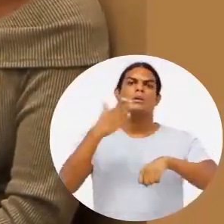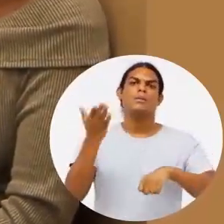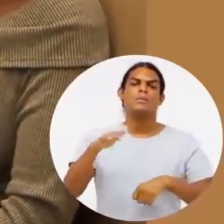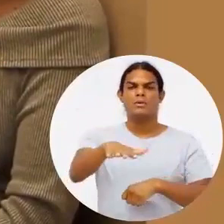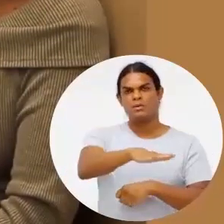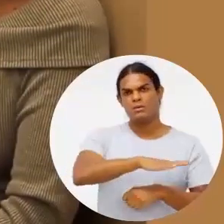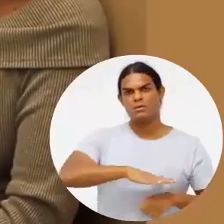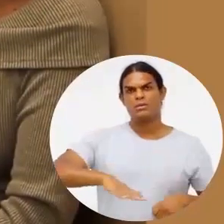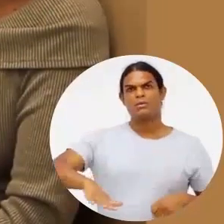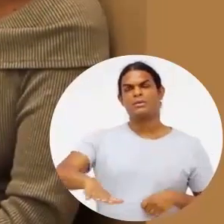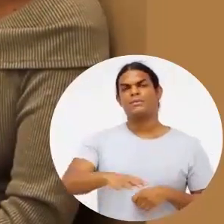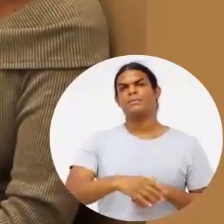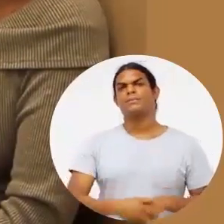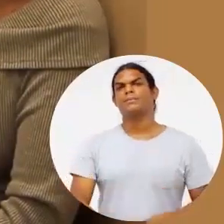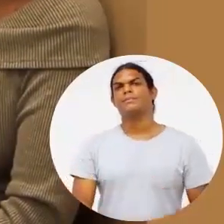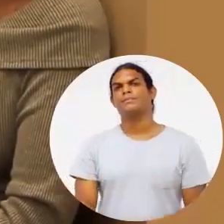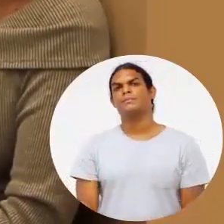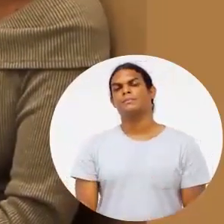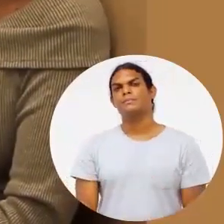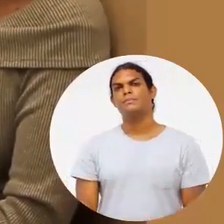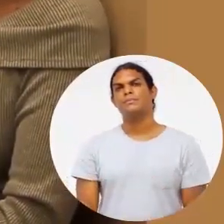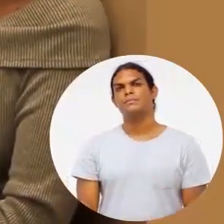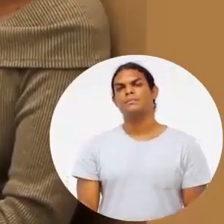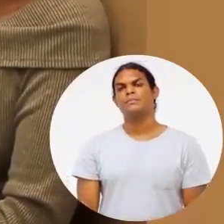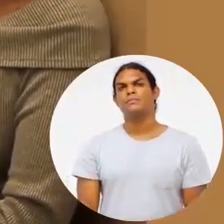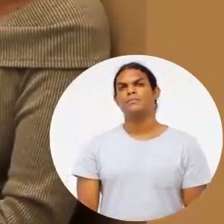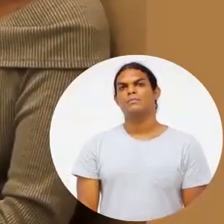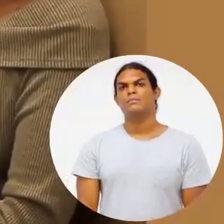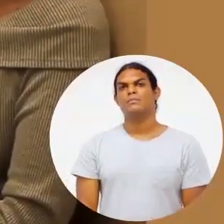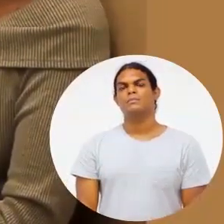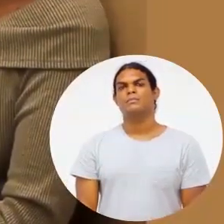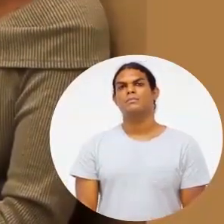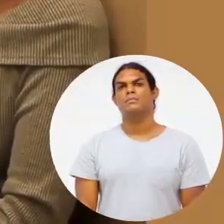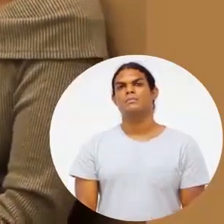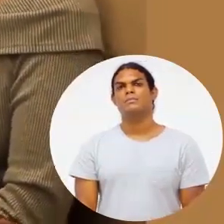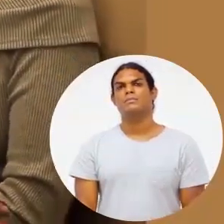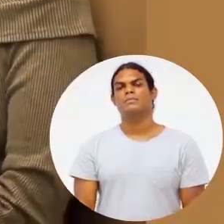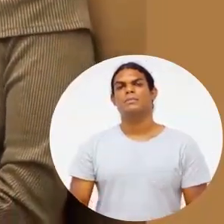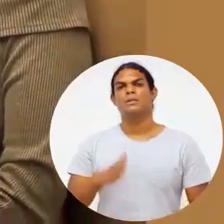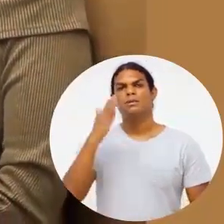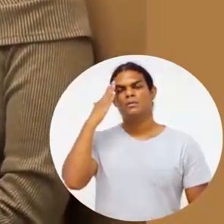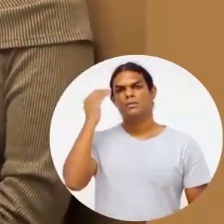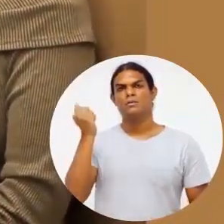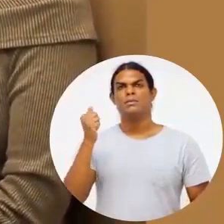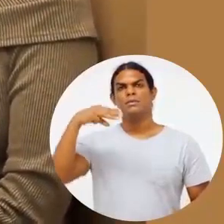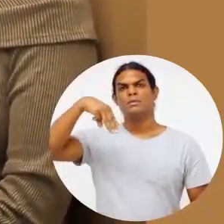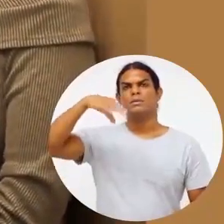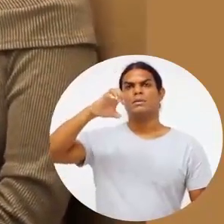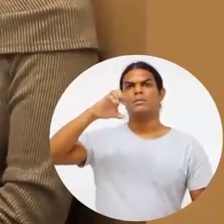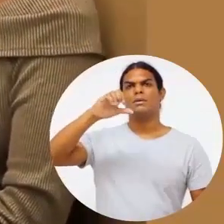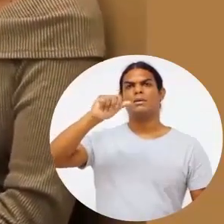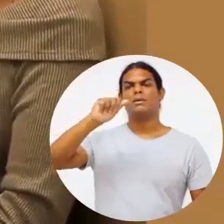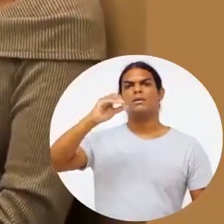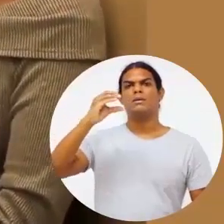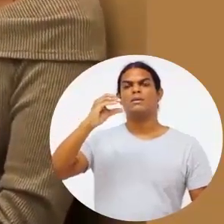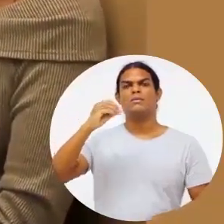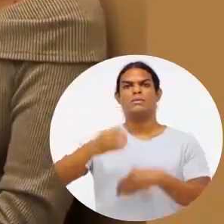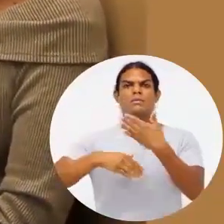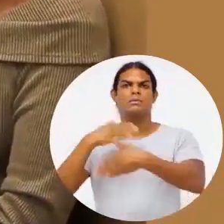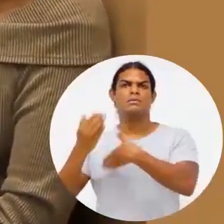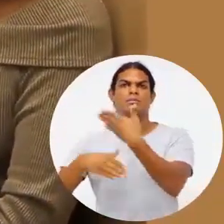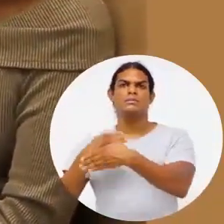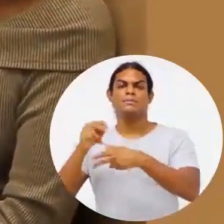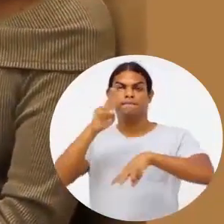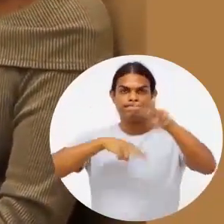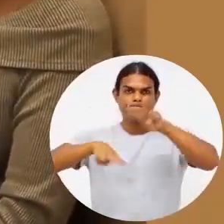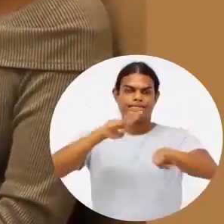melhorias que venham a atender melhor aos desejos e percepções daquelas pessoas. A gente sabe que a MEAC foi desenvolvida